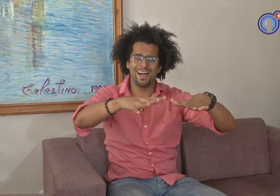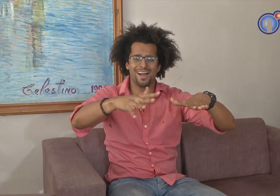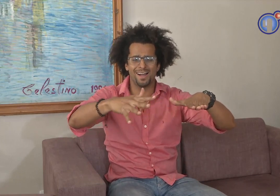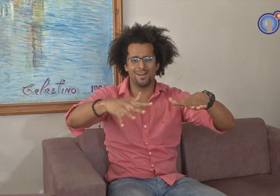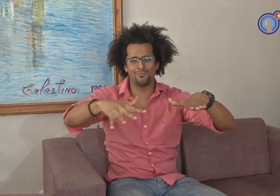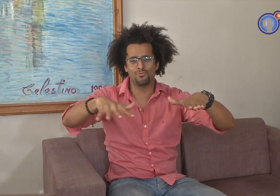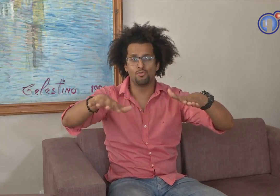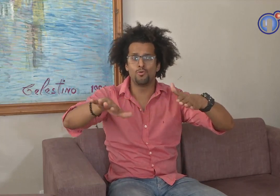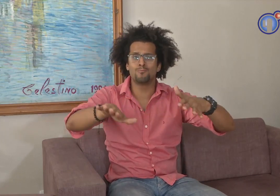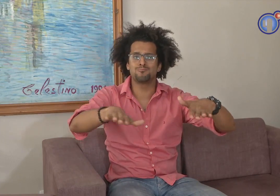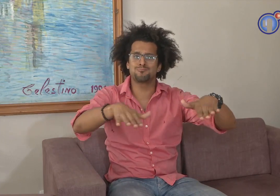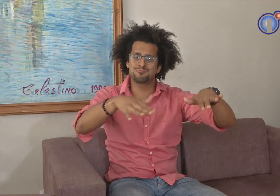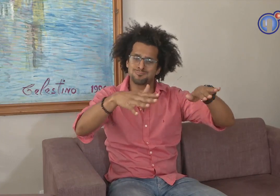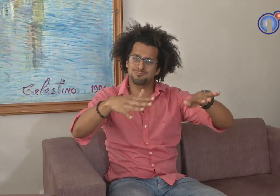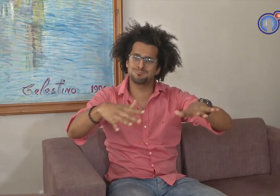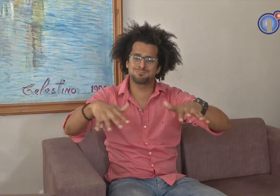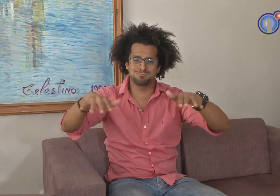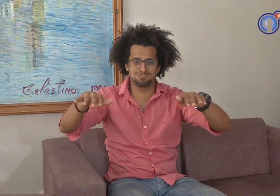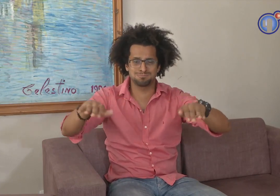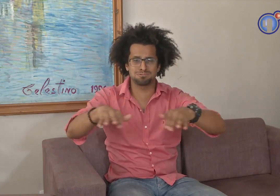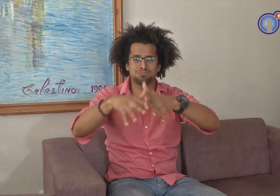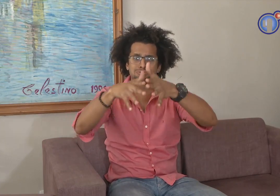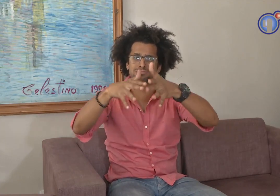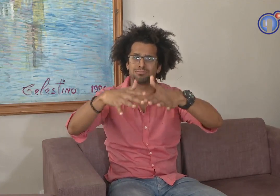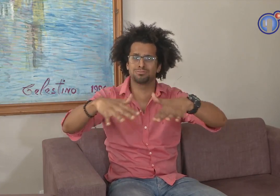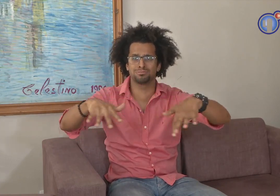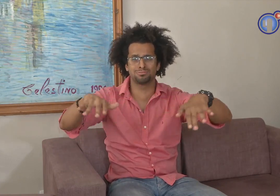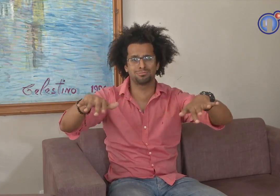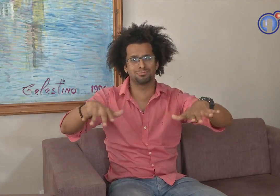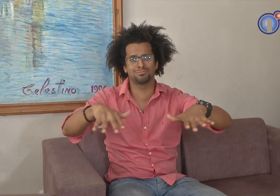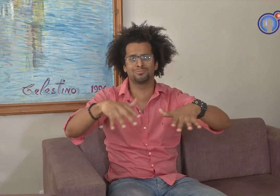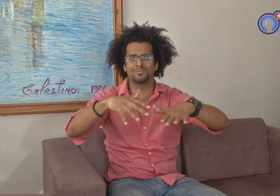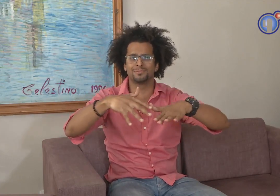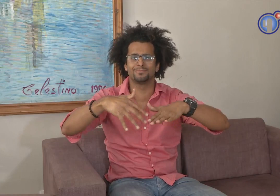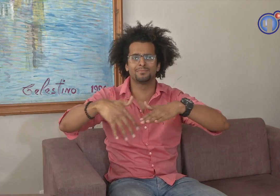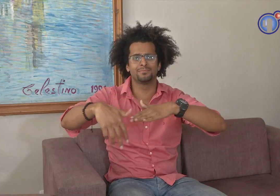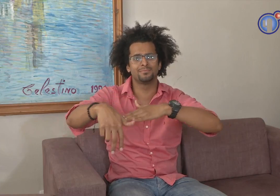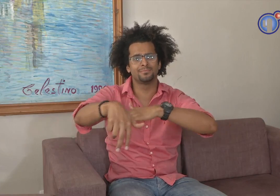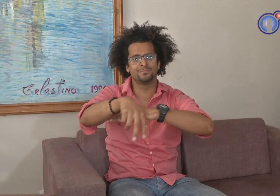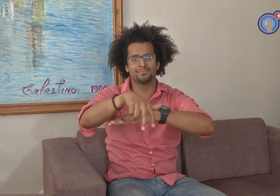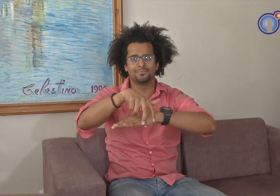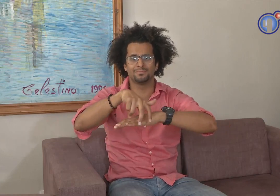o mar com as suas ondas.